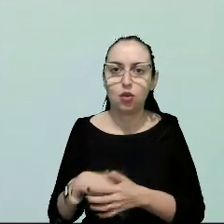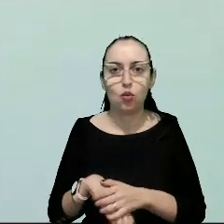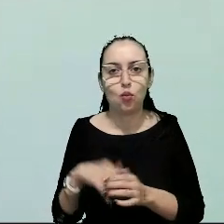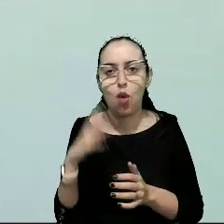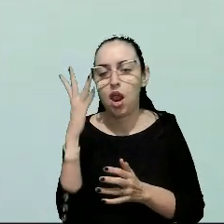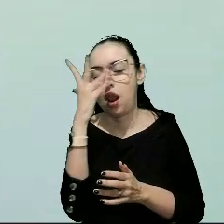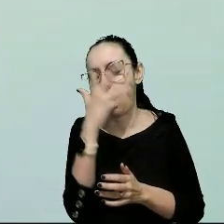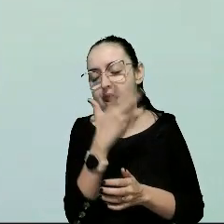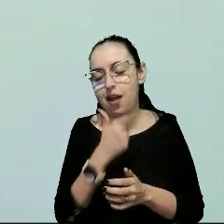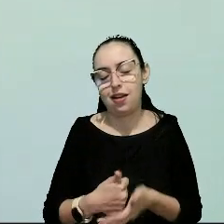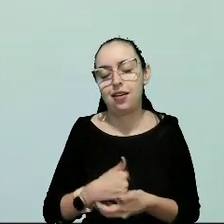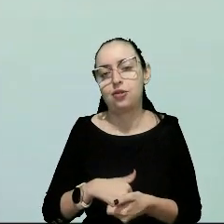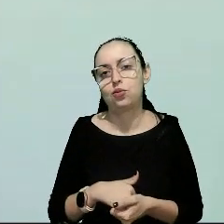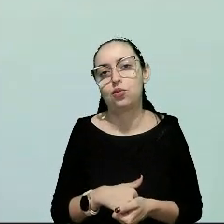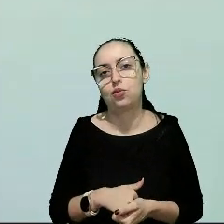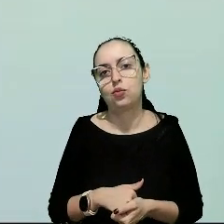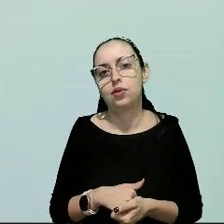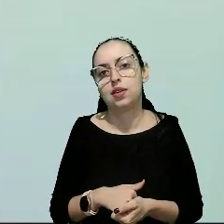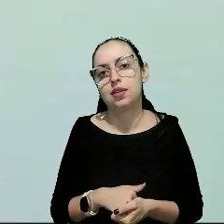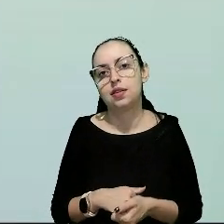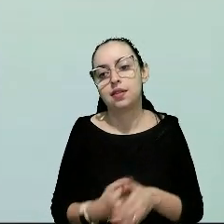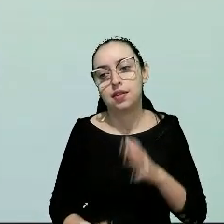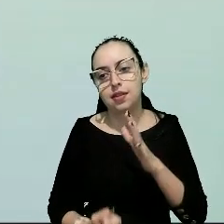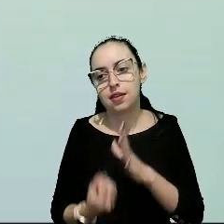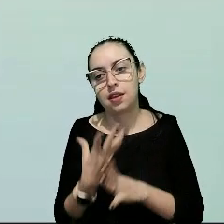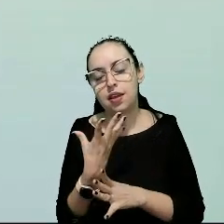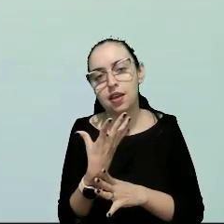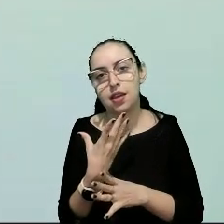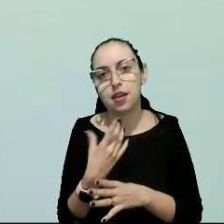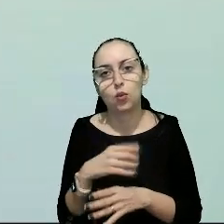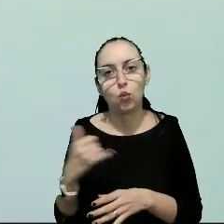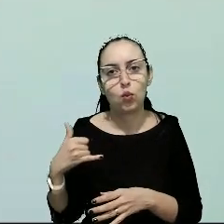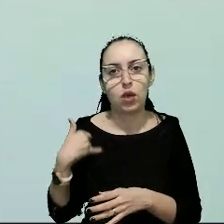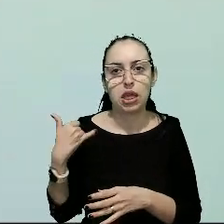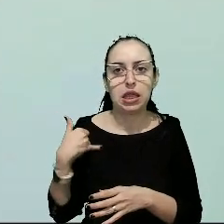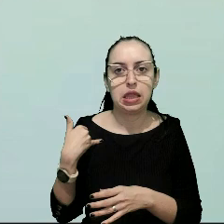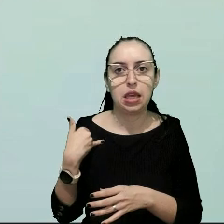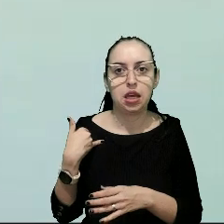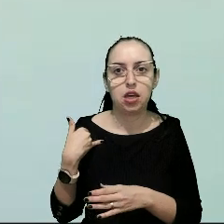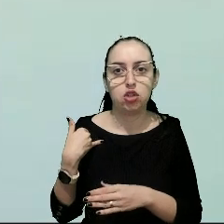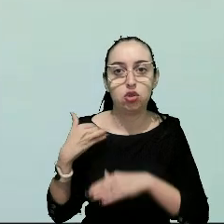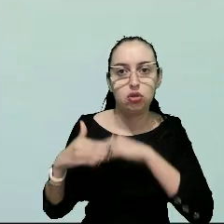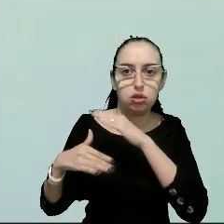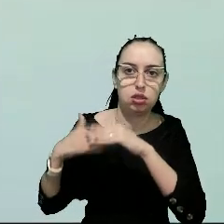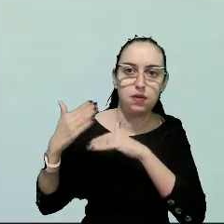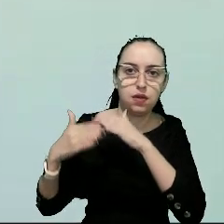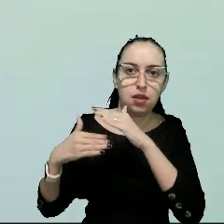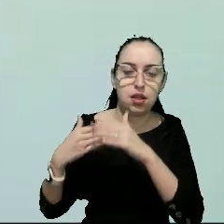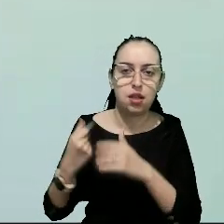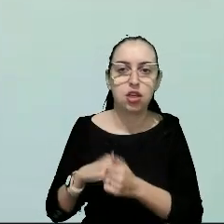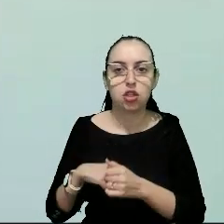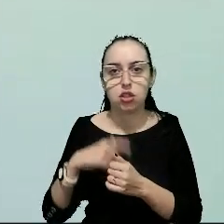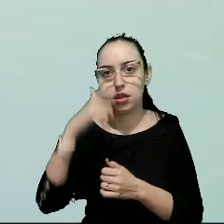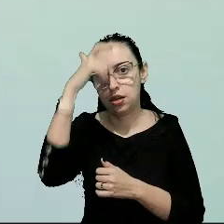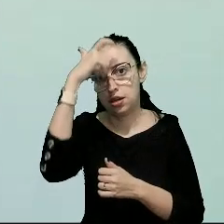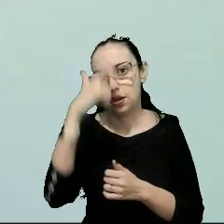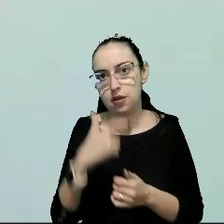é lindo. Existe a idade